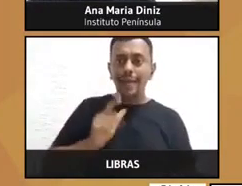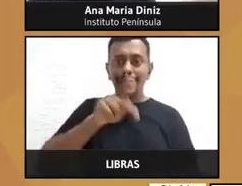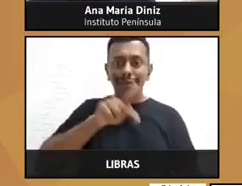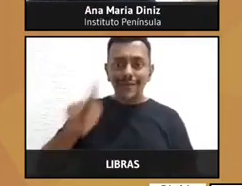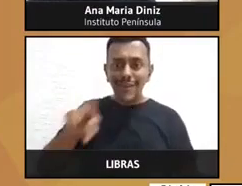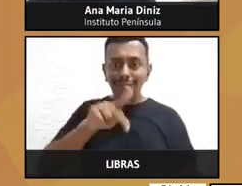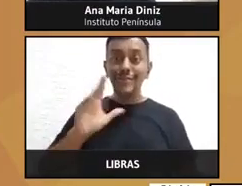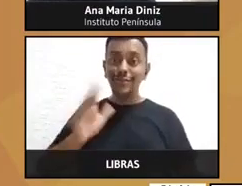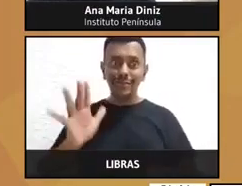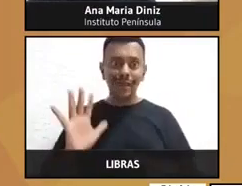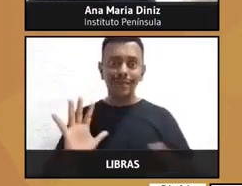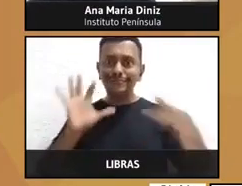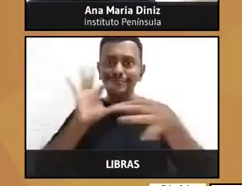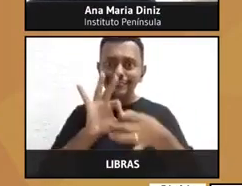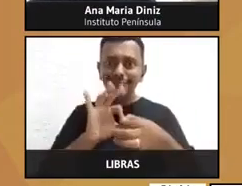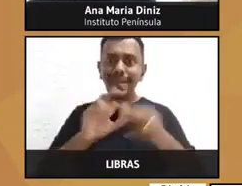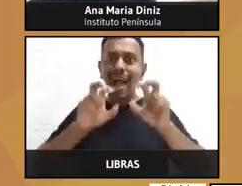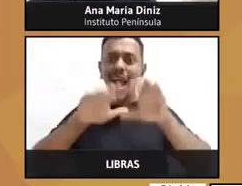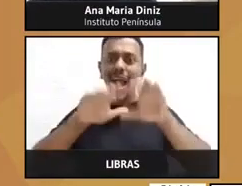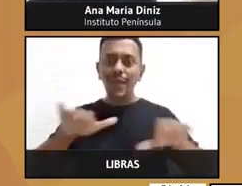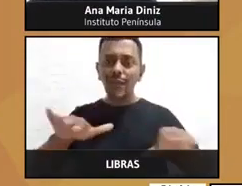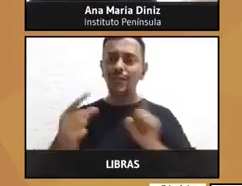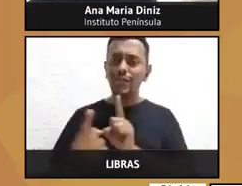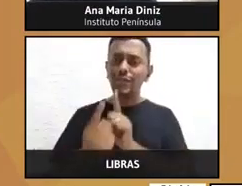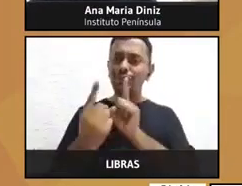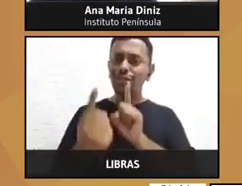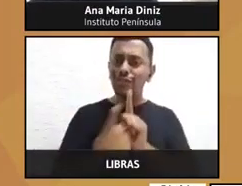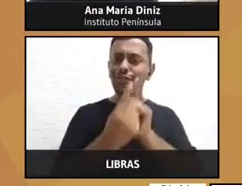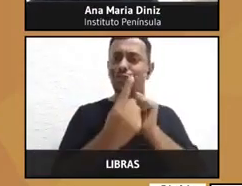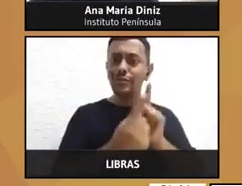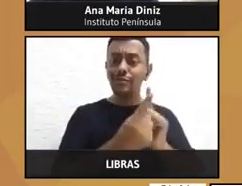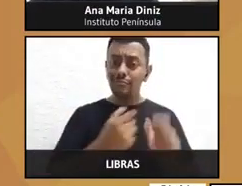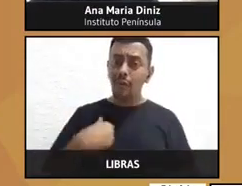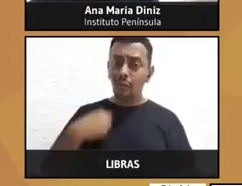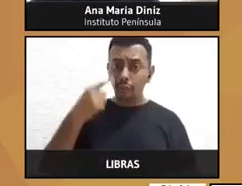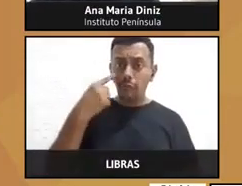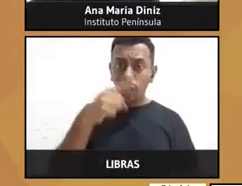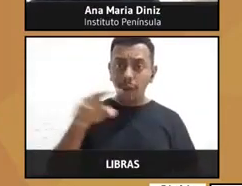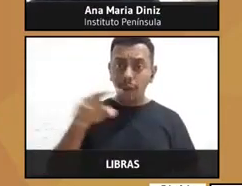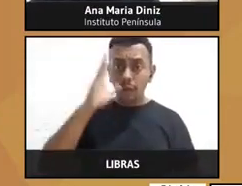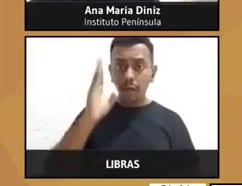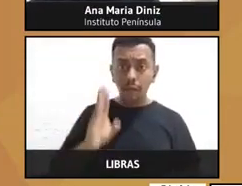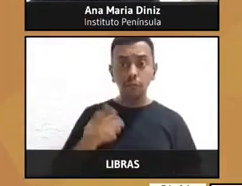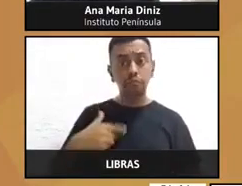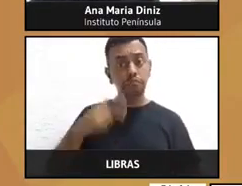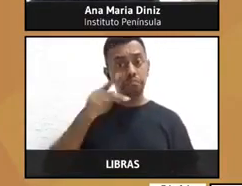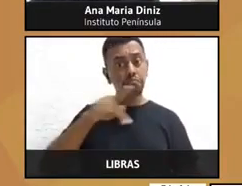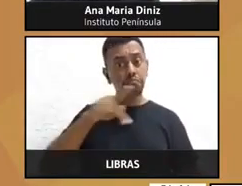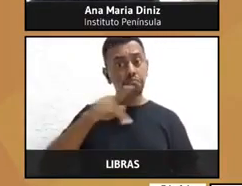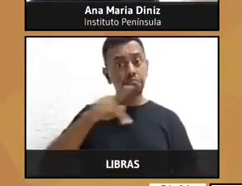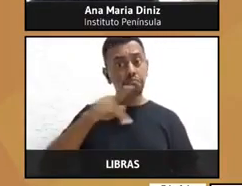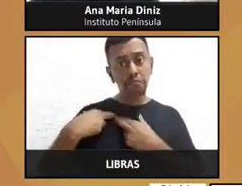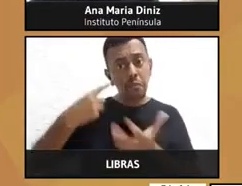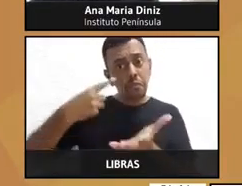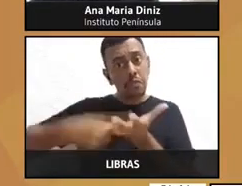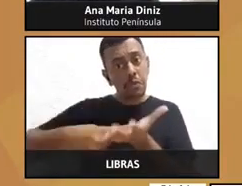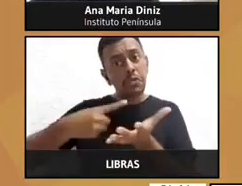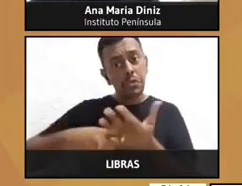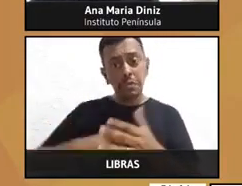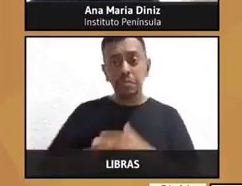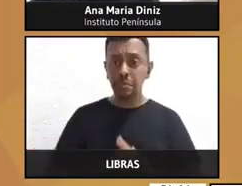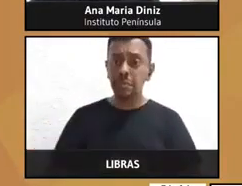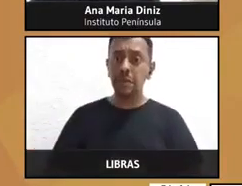aos alunos individuais, e eu vejo muito comprometimento dos professores.